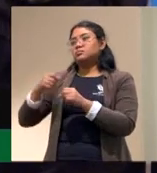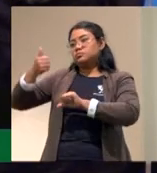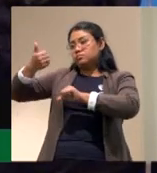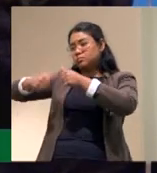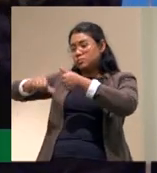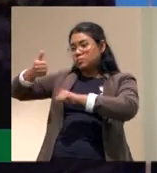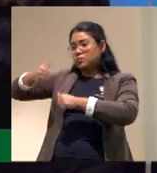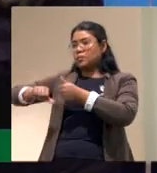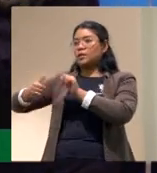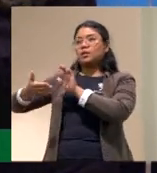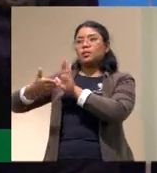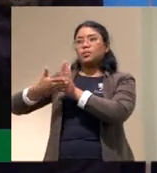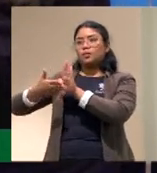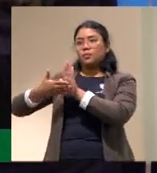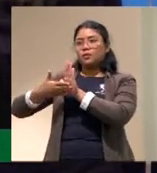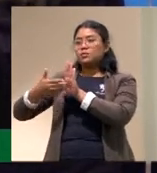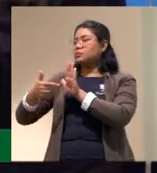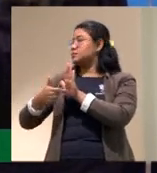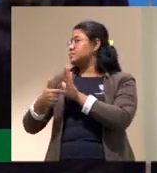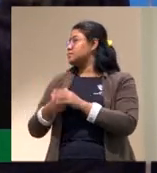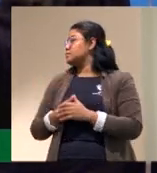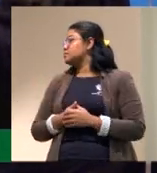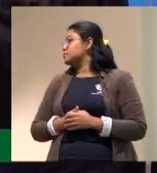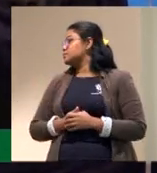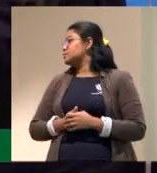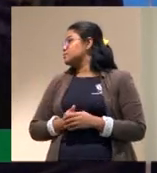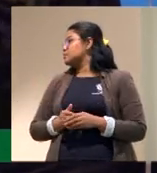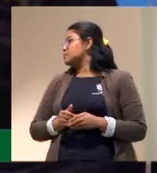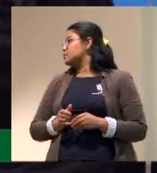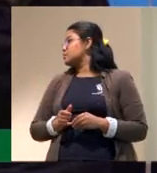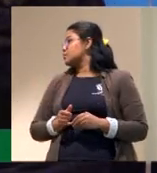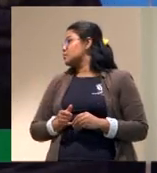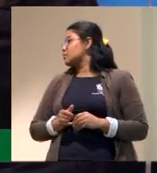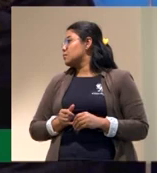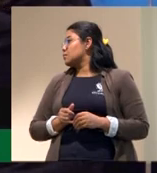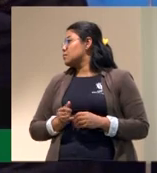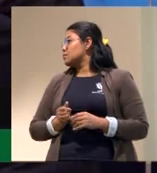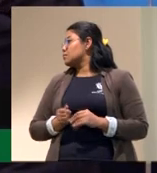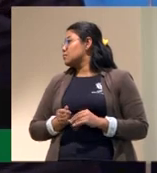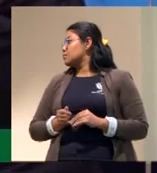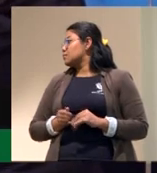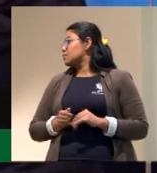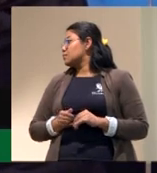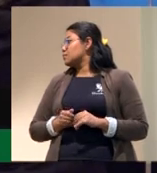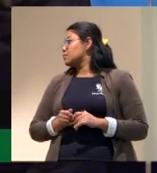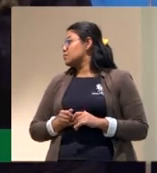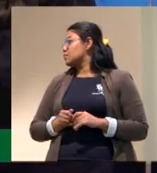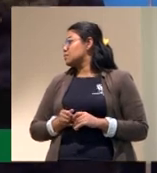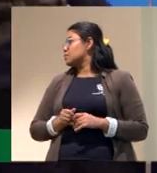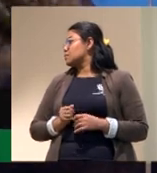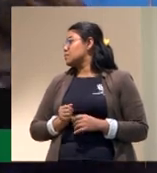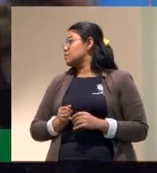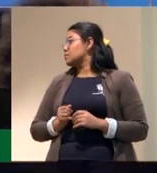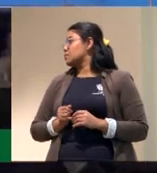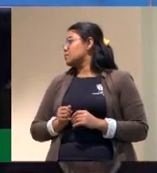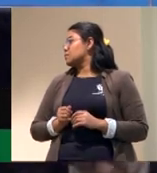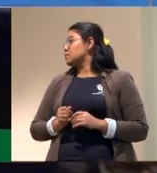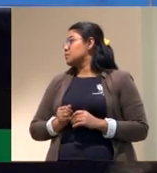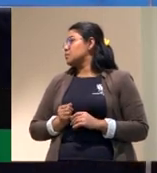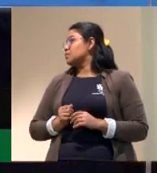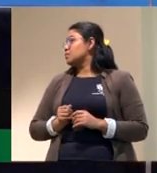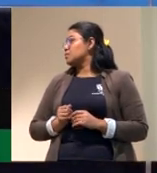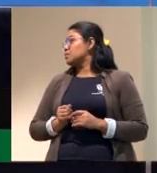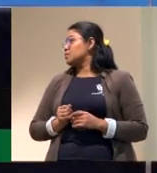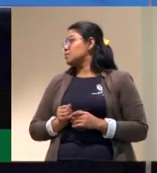avaliar o proposto. Muito obrigada. E conhecer o vivido e, a partir desse registro, do